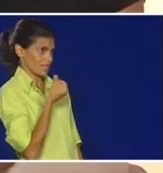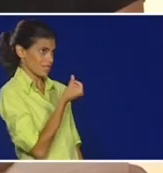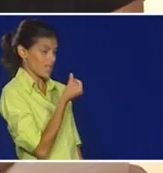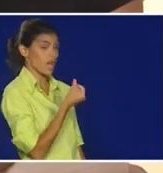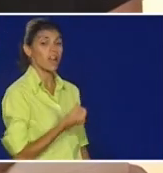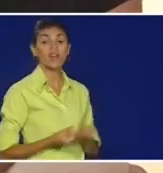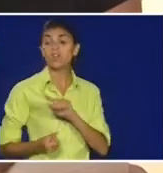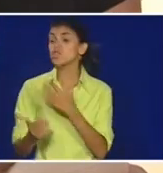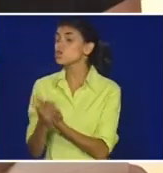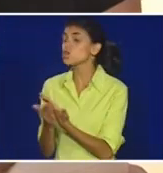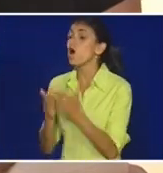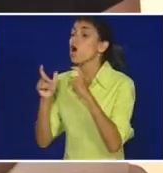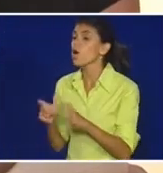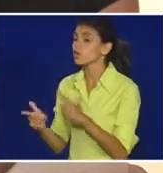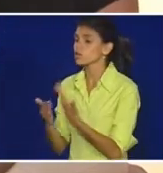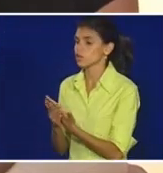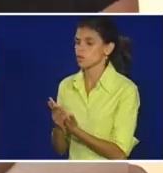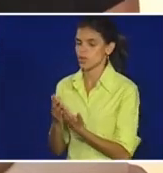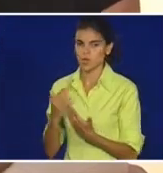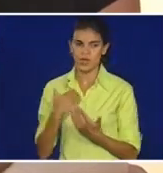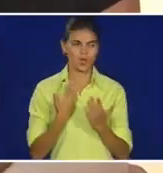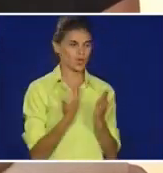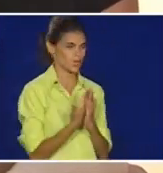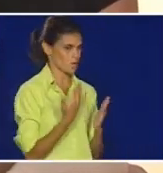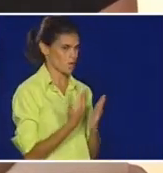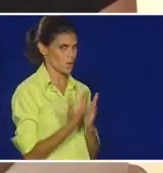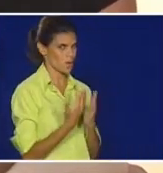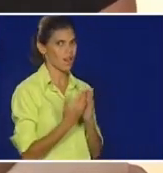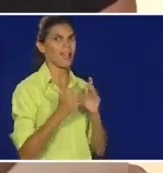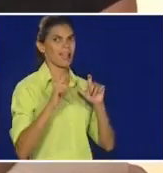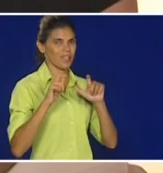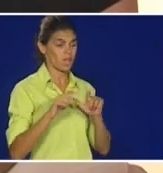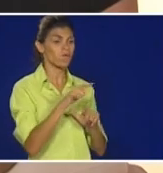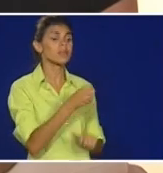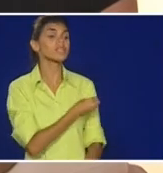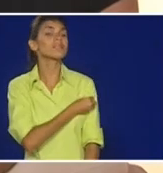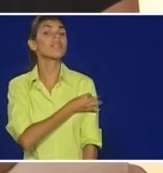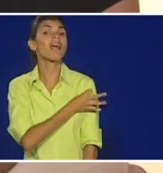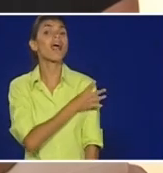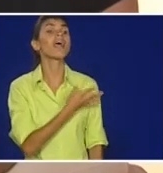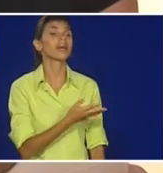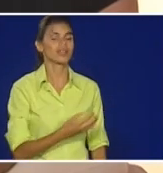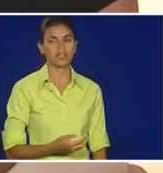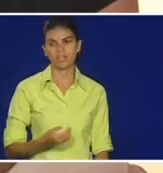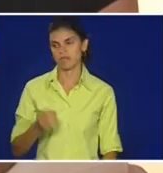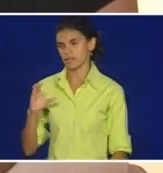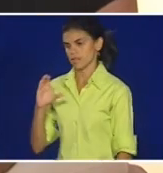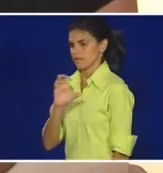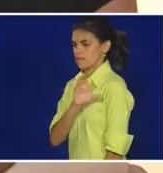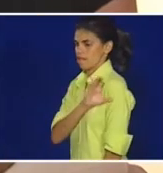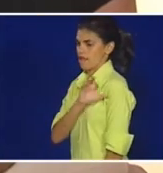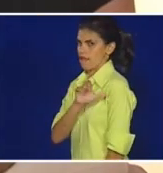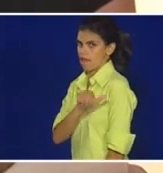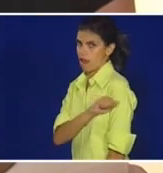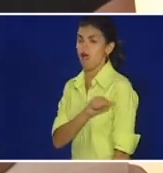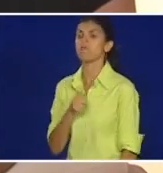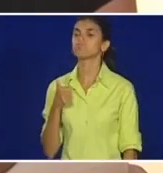estuda? Eliezer Marques. E você está em que série? CA. Está no CA. Mas